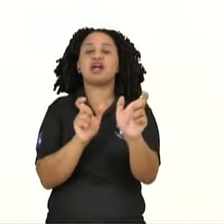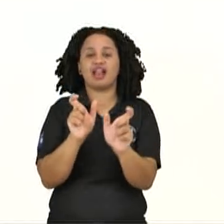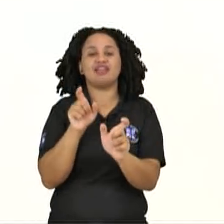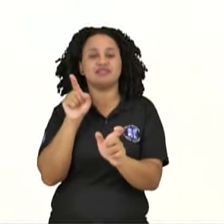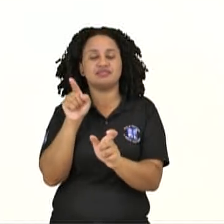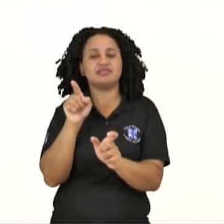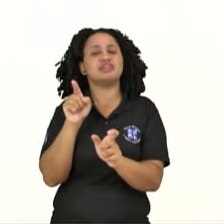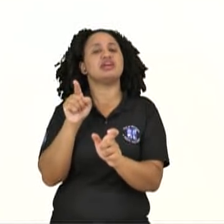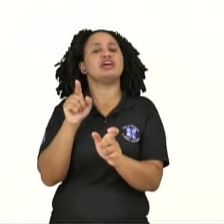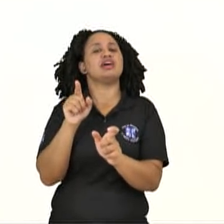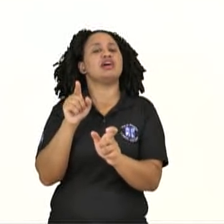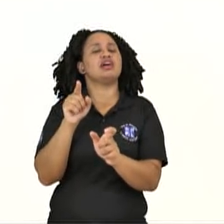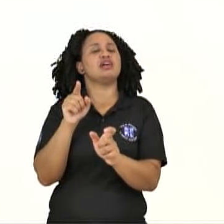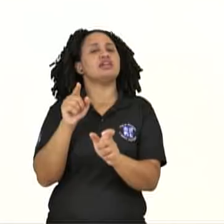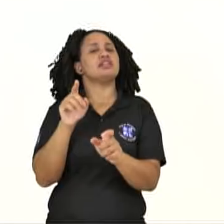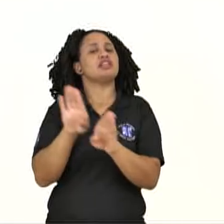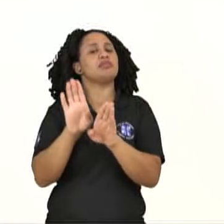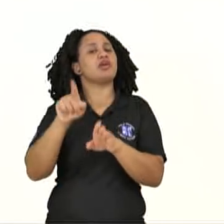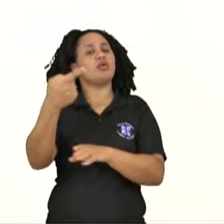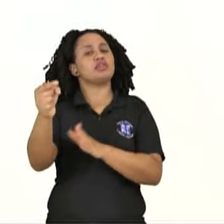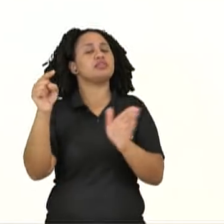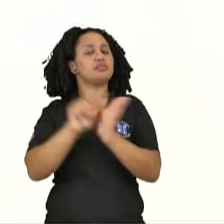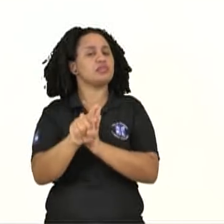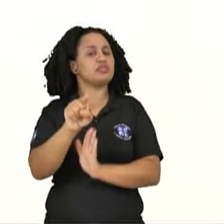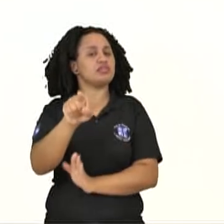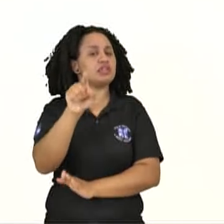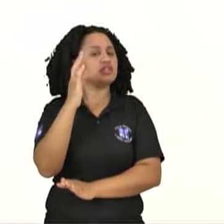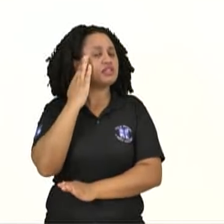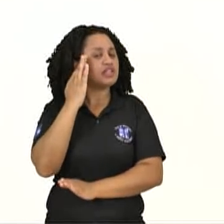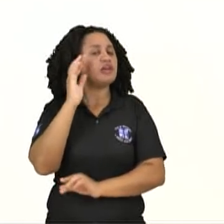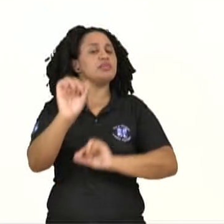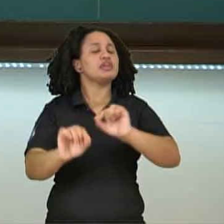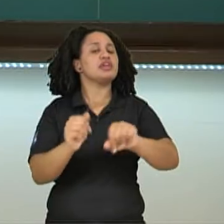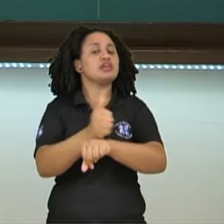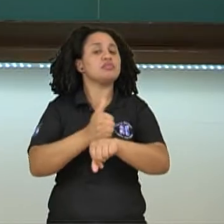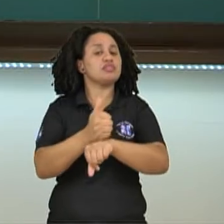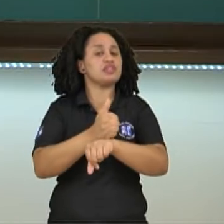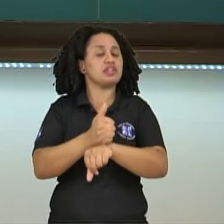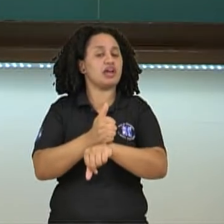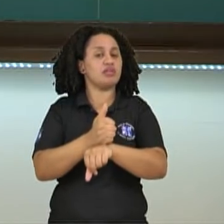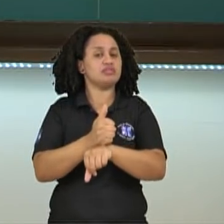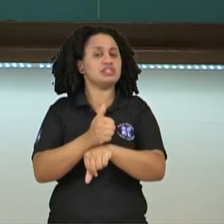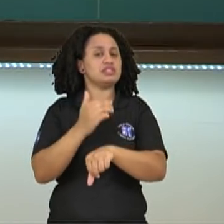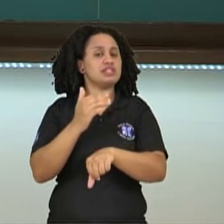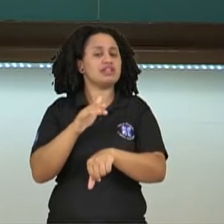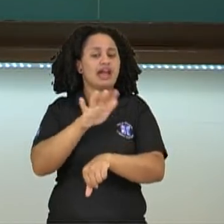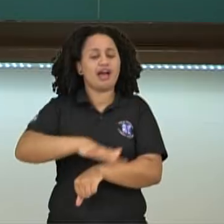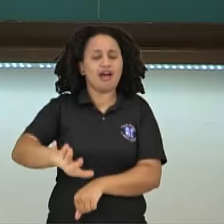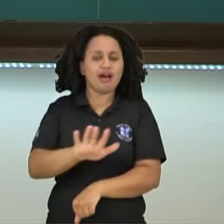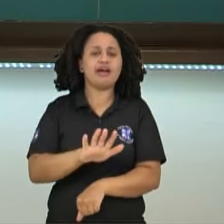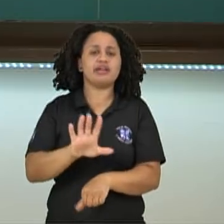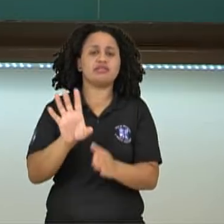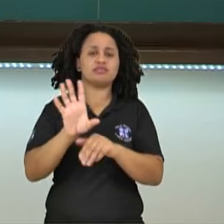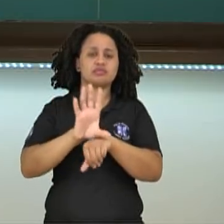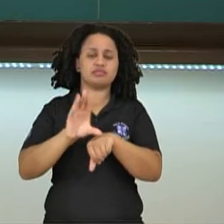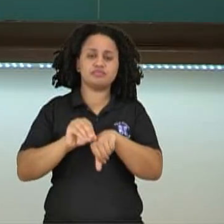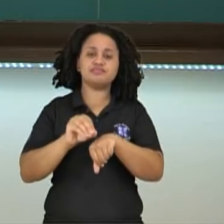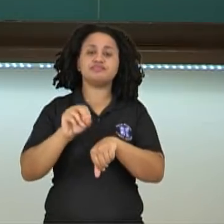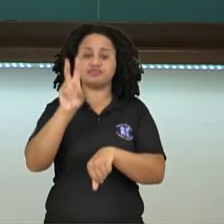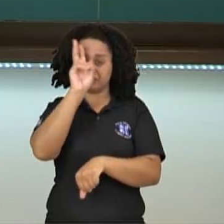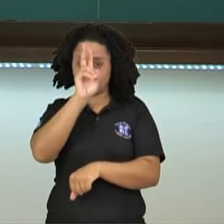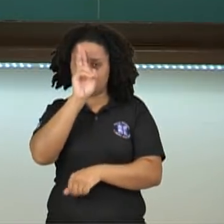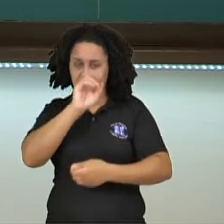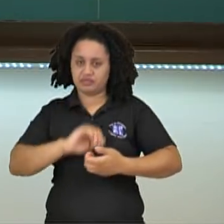Saberia dizer quem é o profissional especializado na área do conhecimento da história? Tudo tem uma área profissional, né?